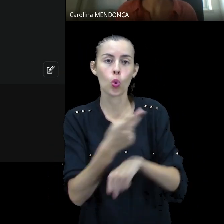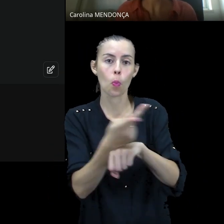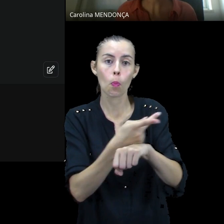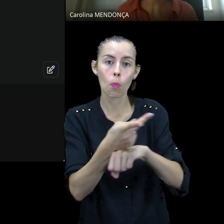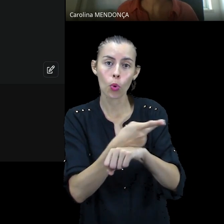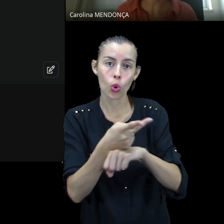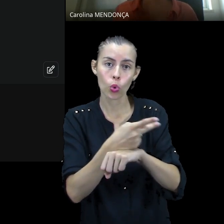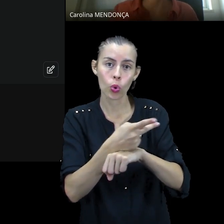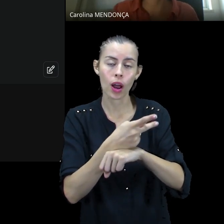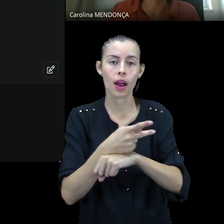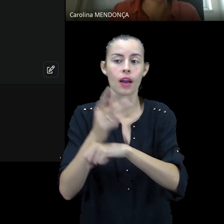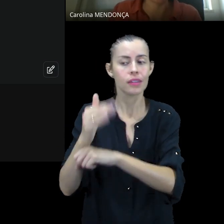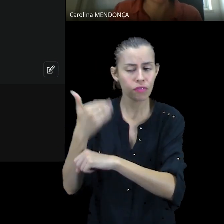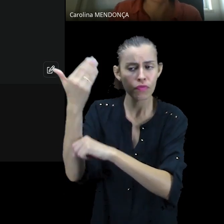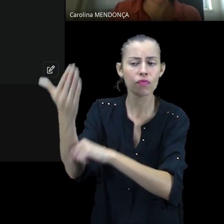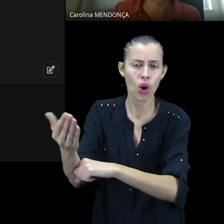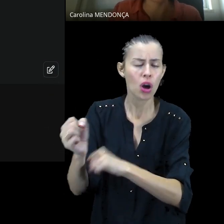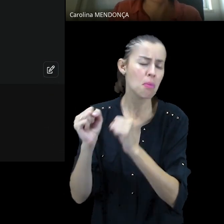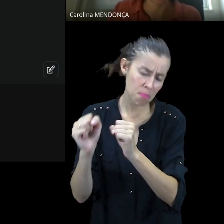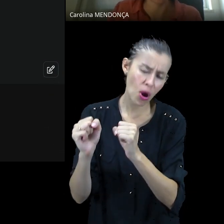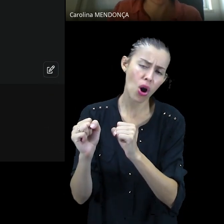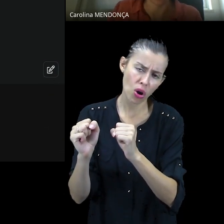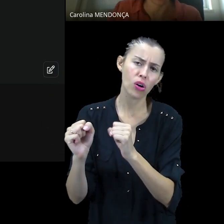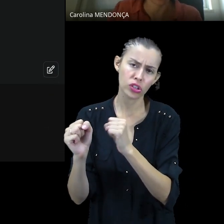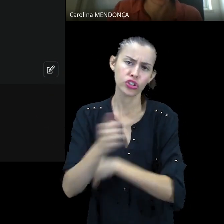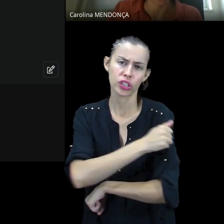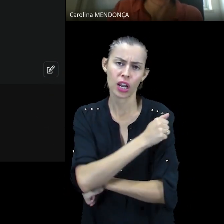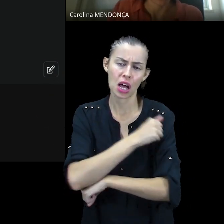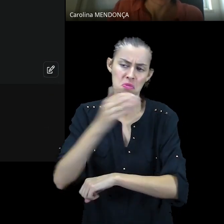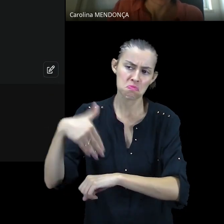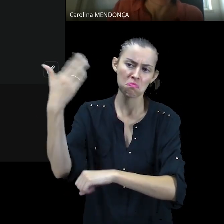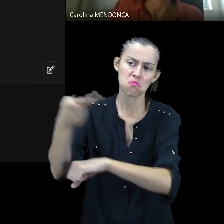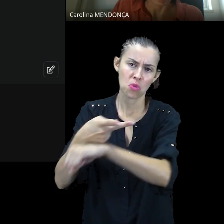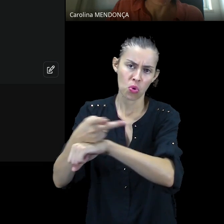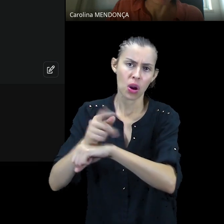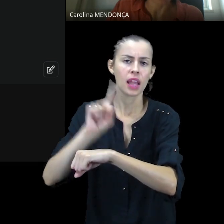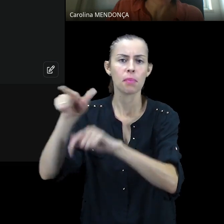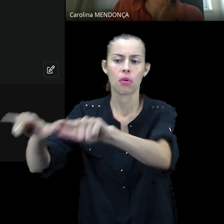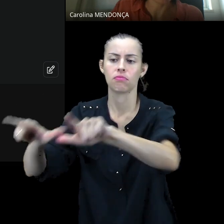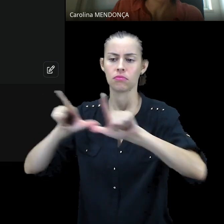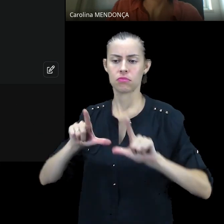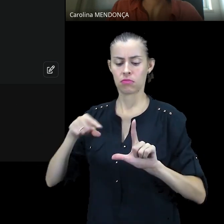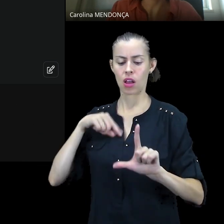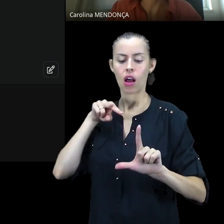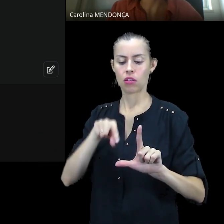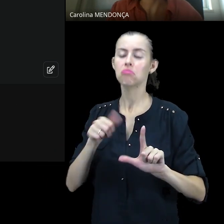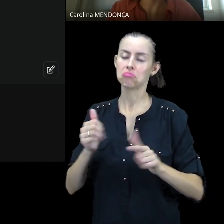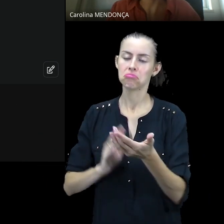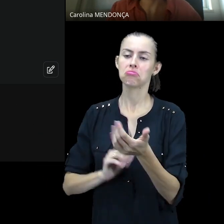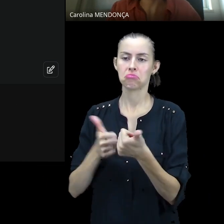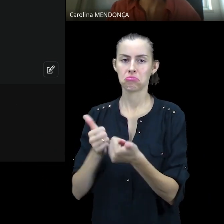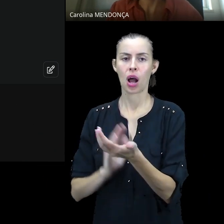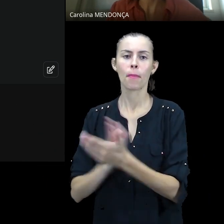extensão fora da universidade e apresentar os certificados. E aí, na nossa resolução